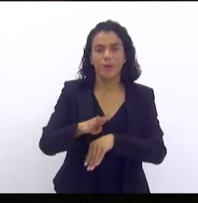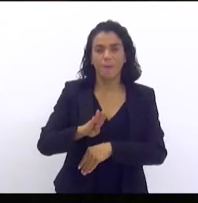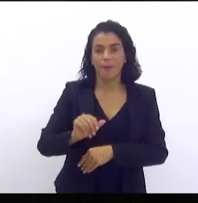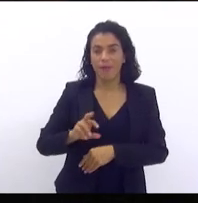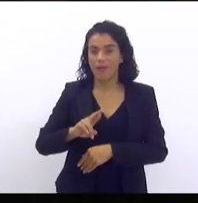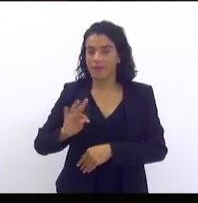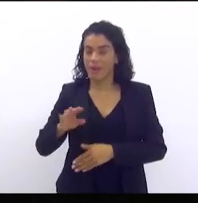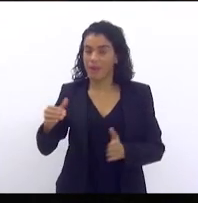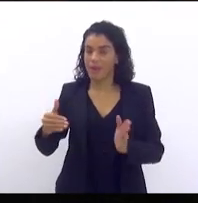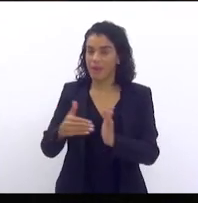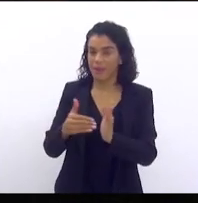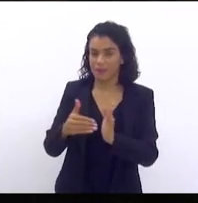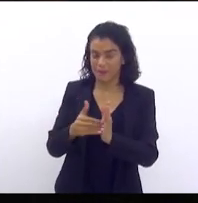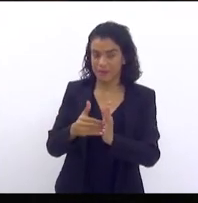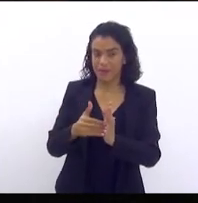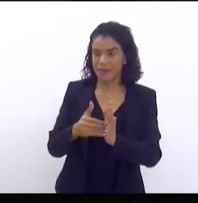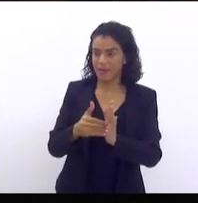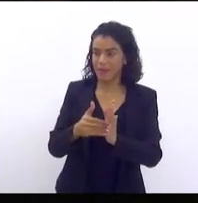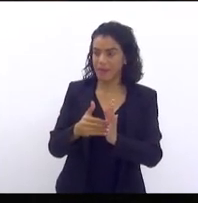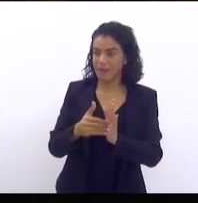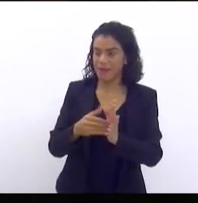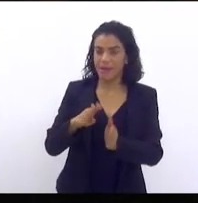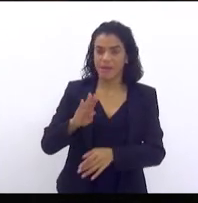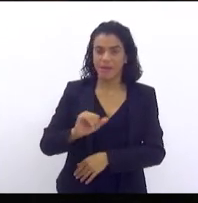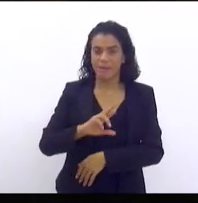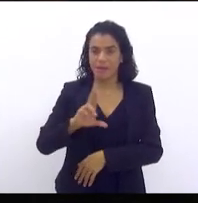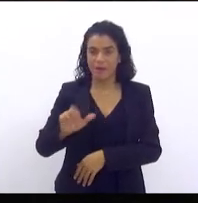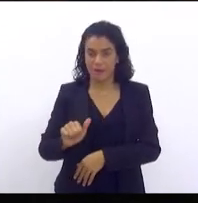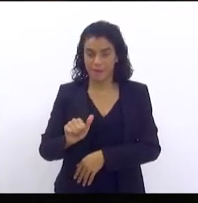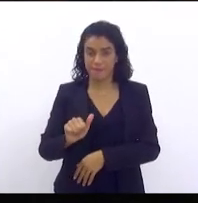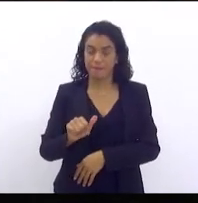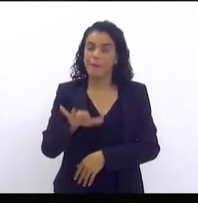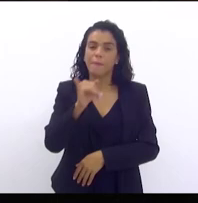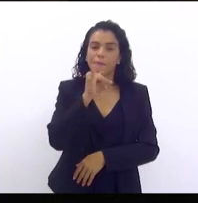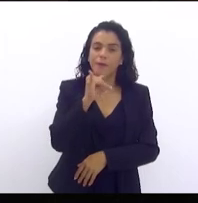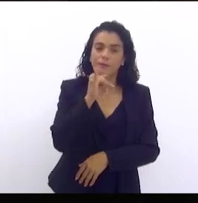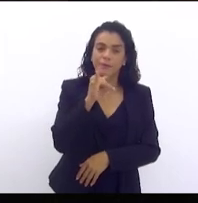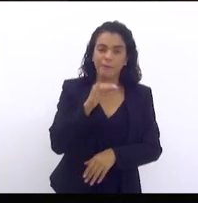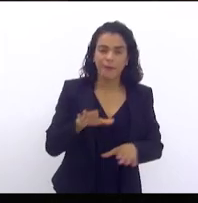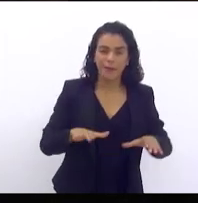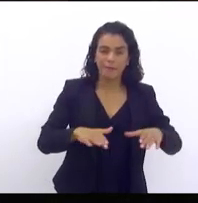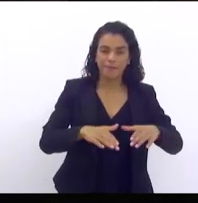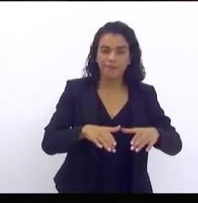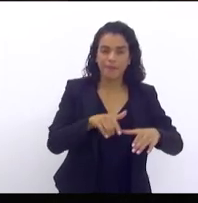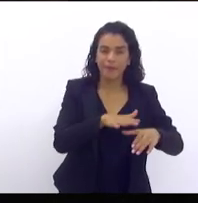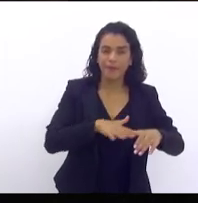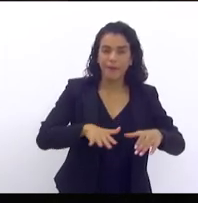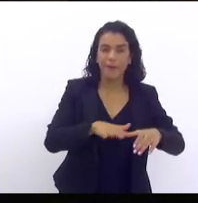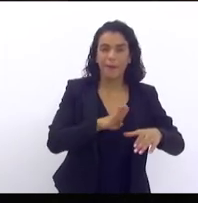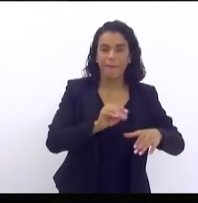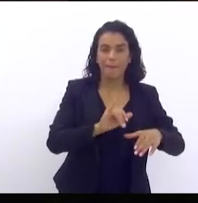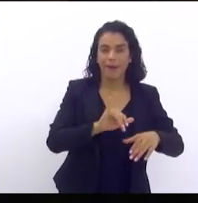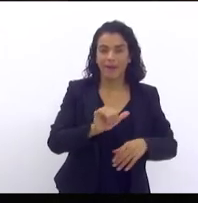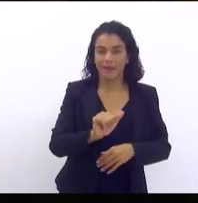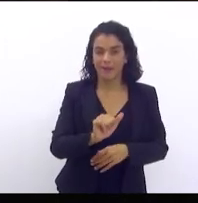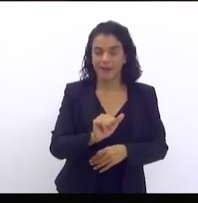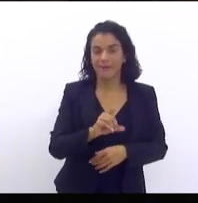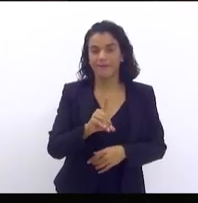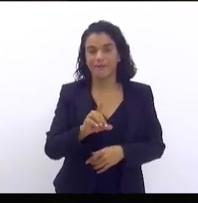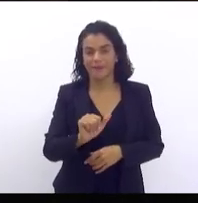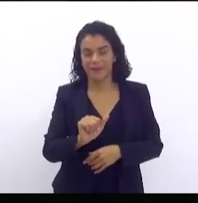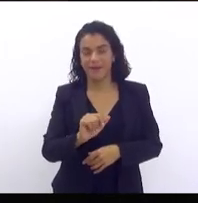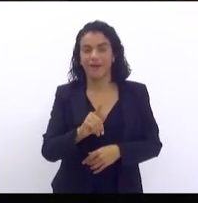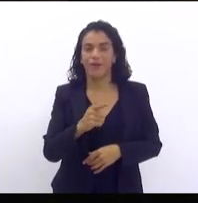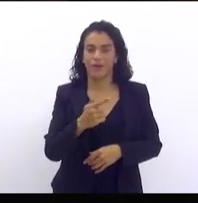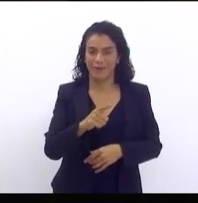Barra. Mas na vertente oposta da Baía de Guanabara, precisa ter o BRT também